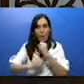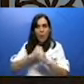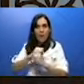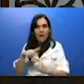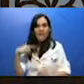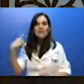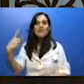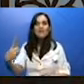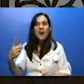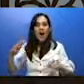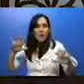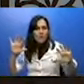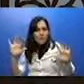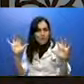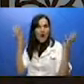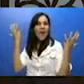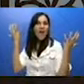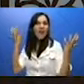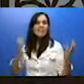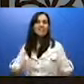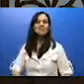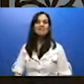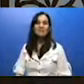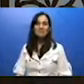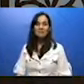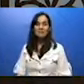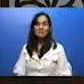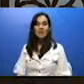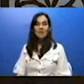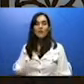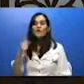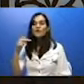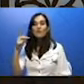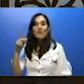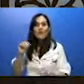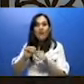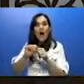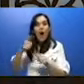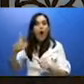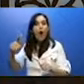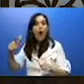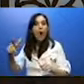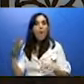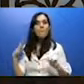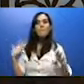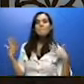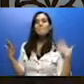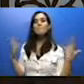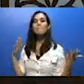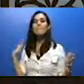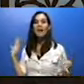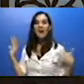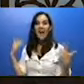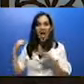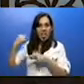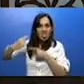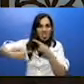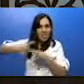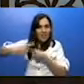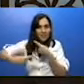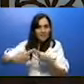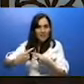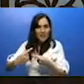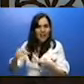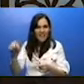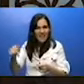possamos comemorar em grande então vamos fazer um outro passeio nas atrás nas tradições do